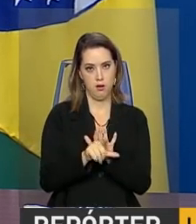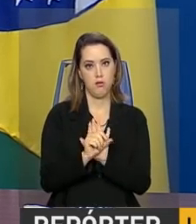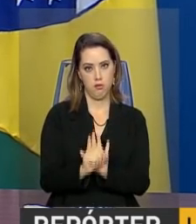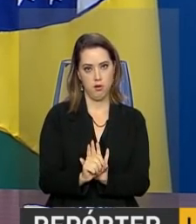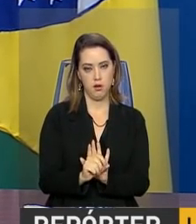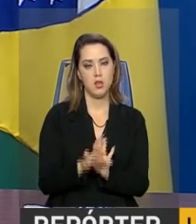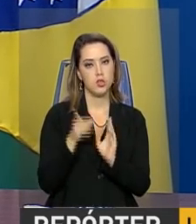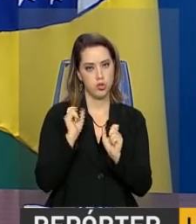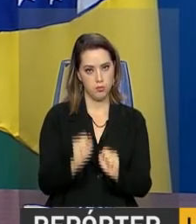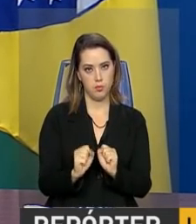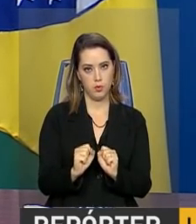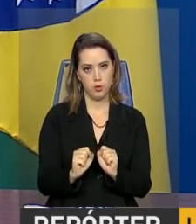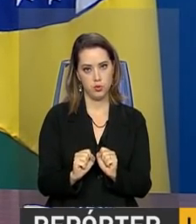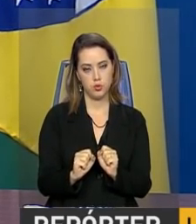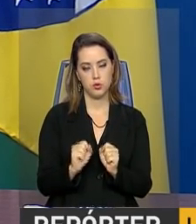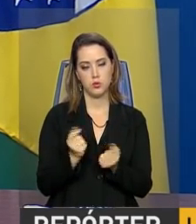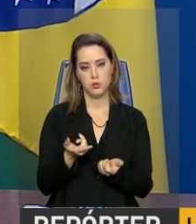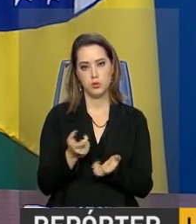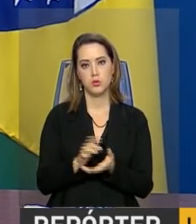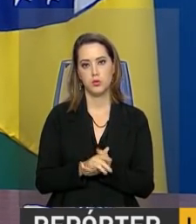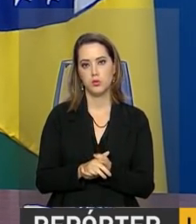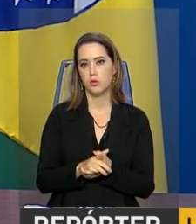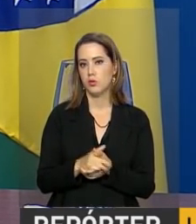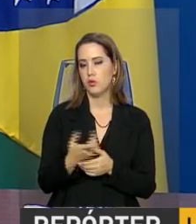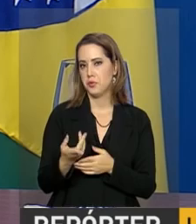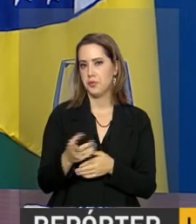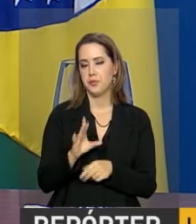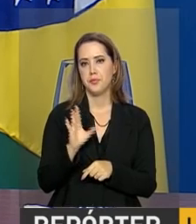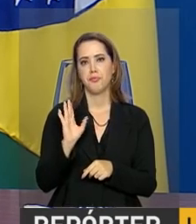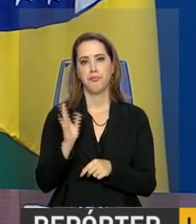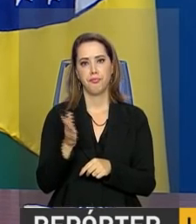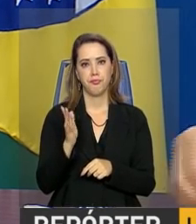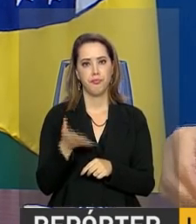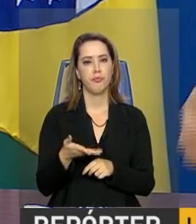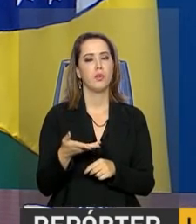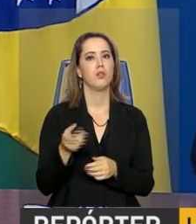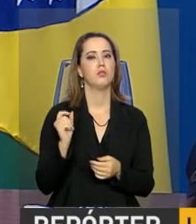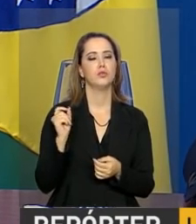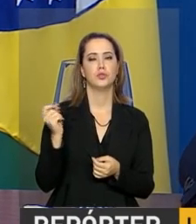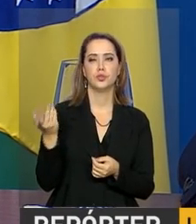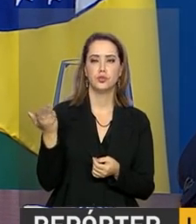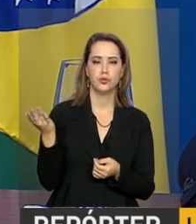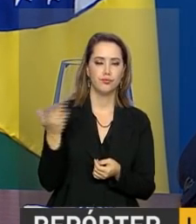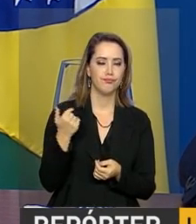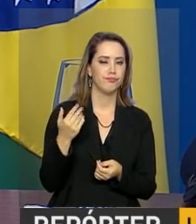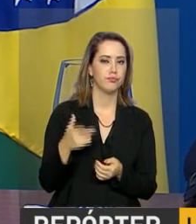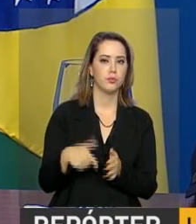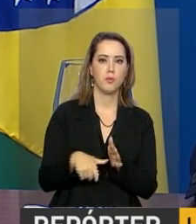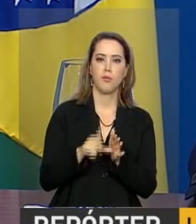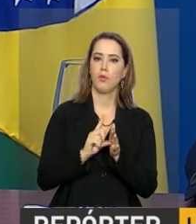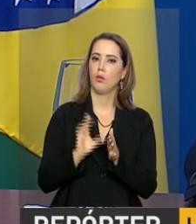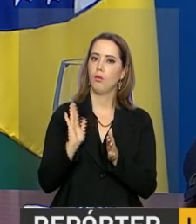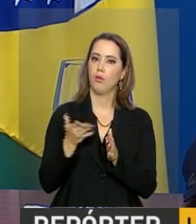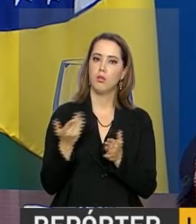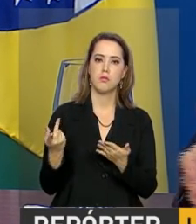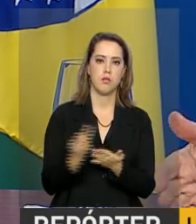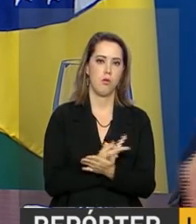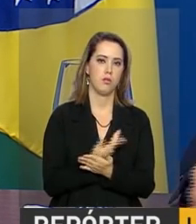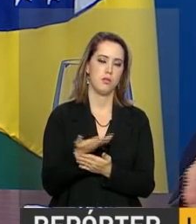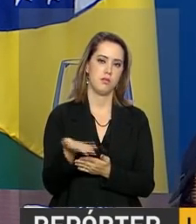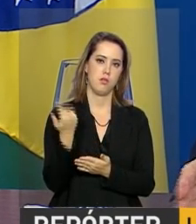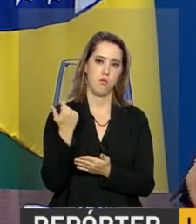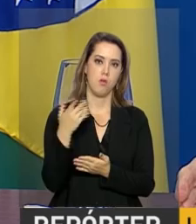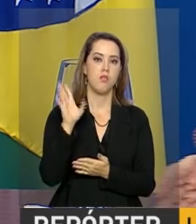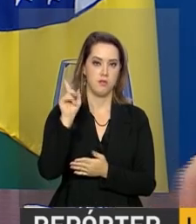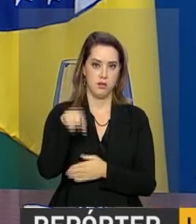inclusive seja ah por concursos já efetivados e etc, e forem direito